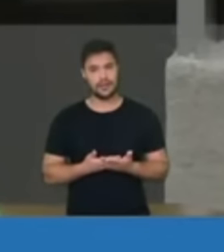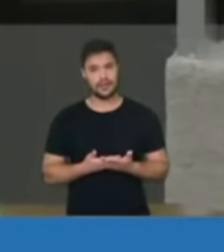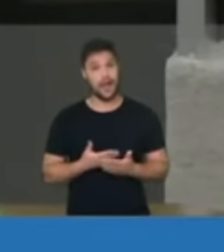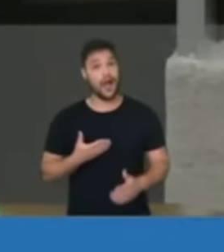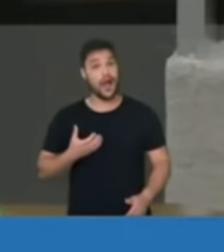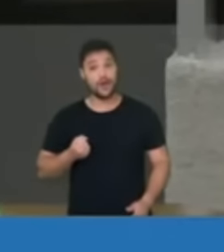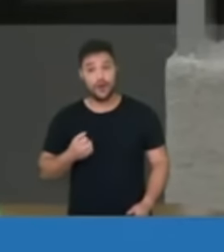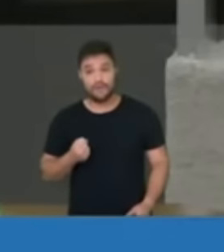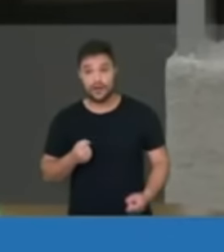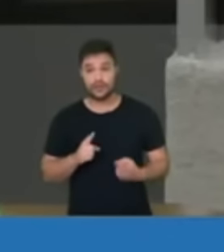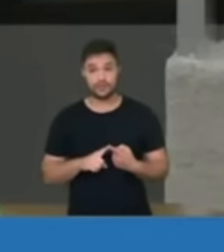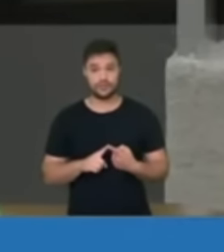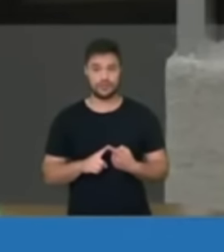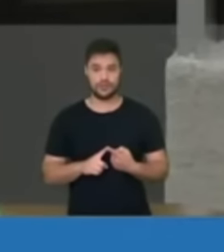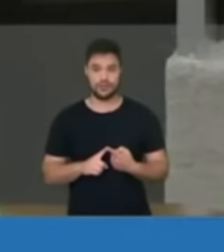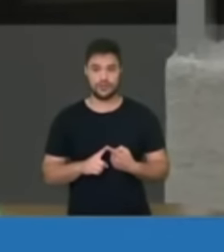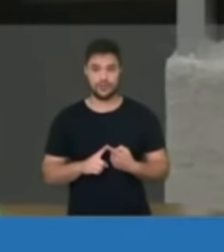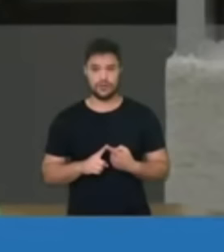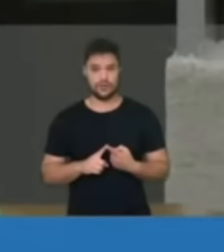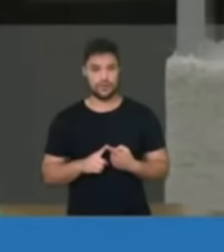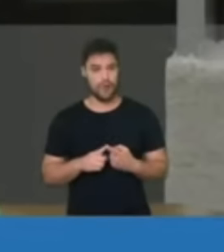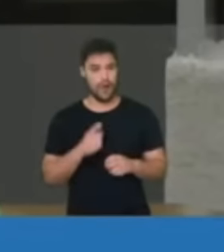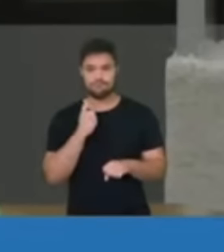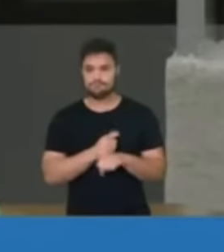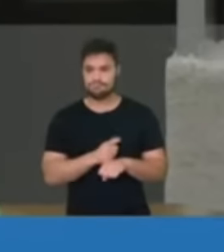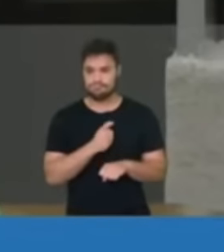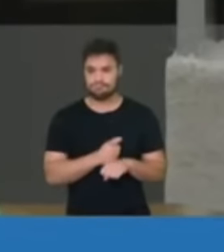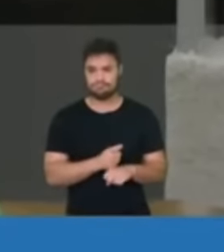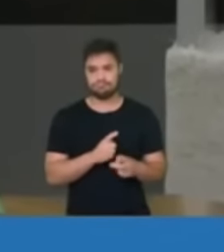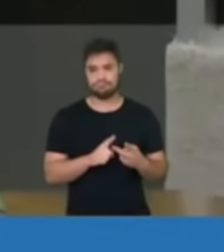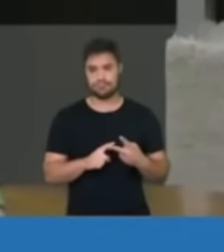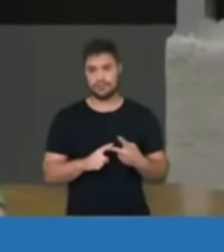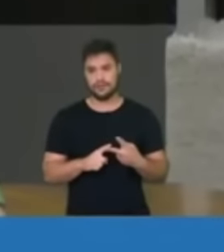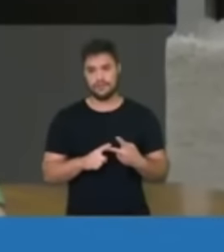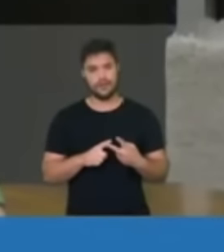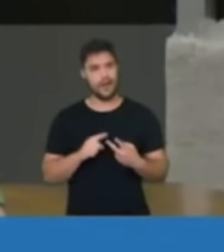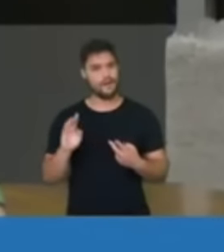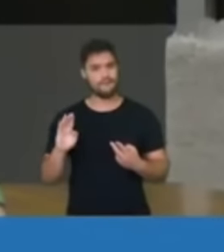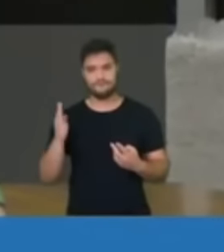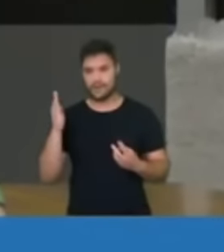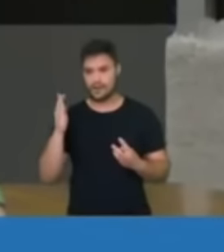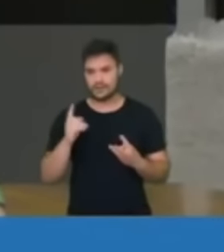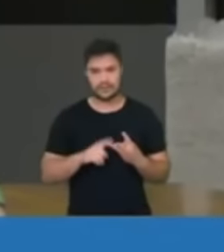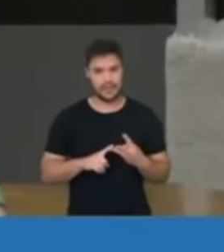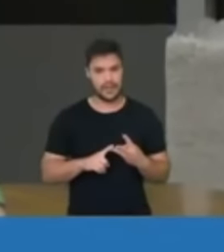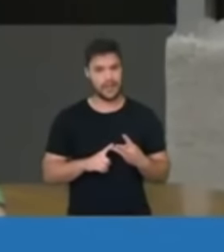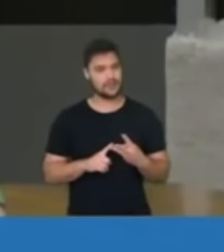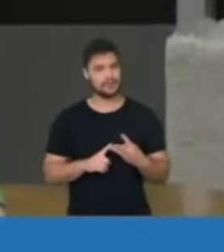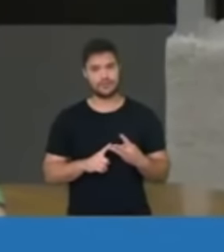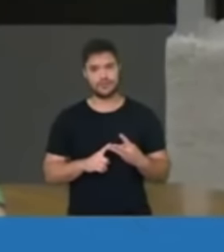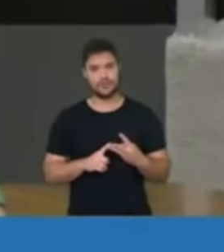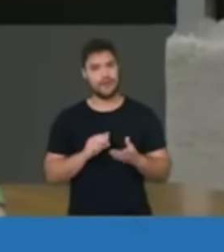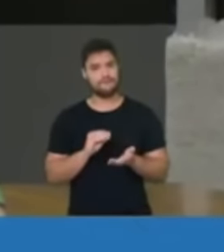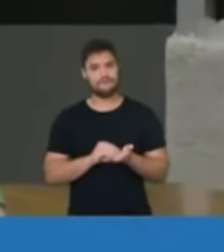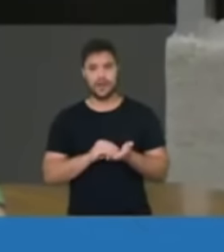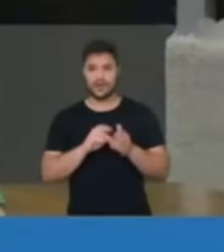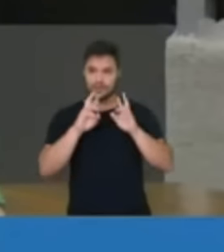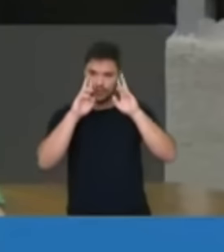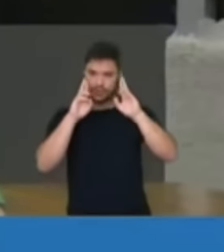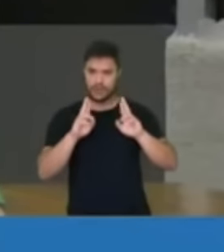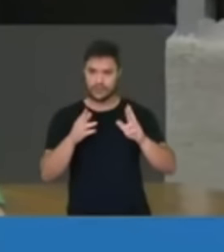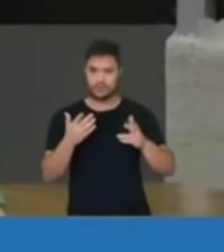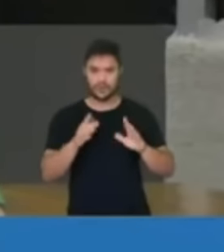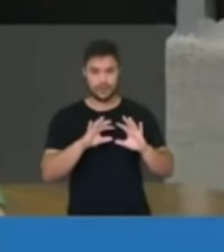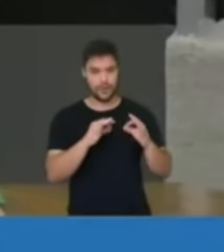covardia, estarrecida com a truculência, estarrecida com a hipocrisia, estarrecida com o desrespeito com uma